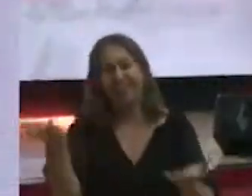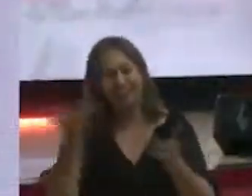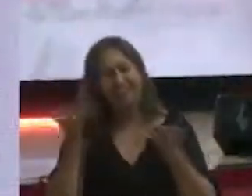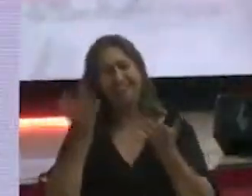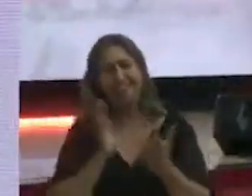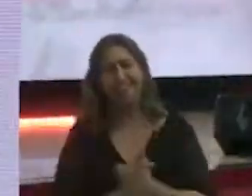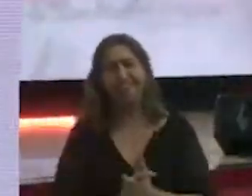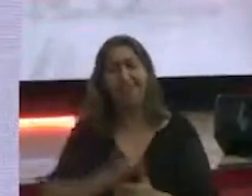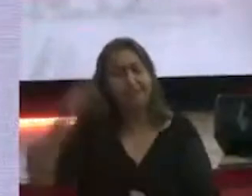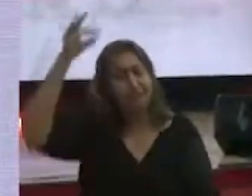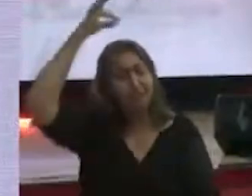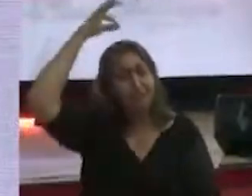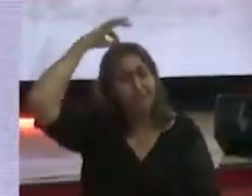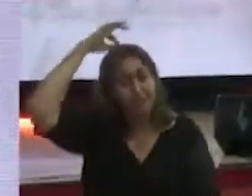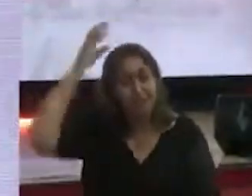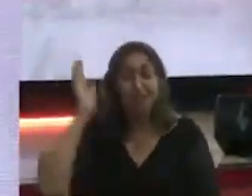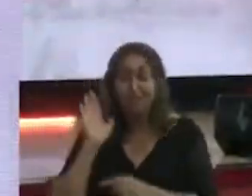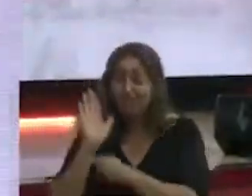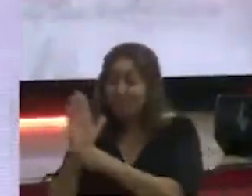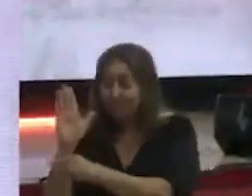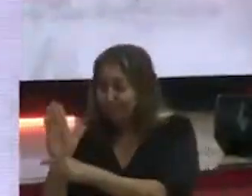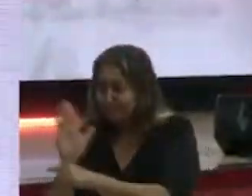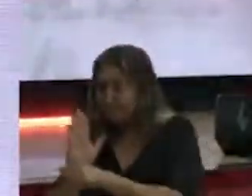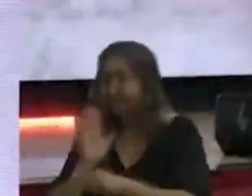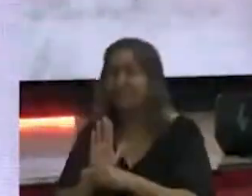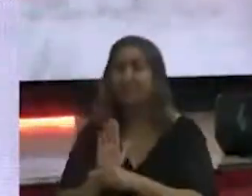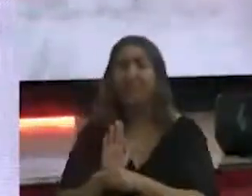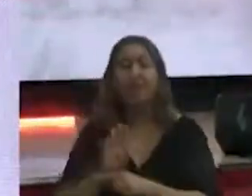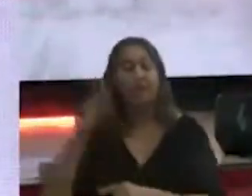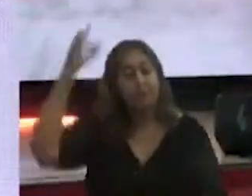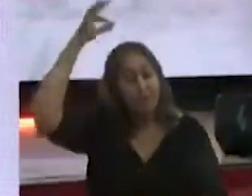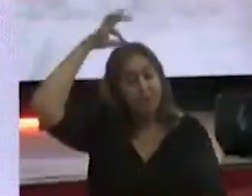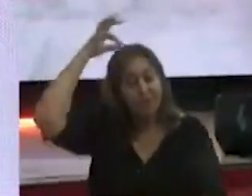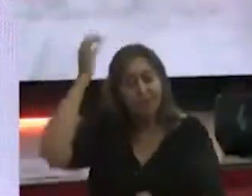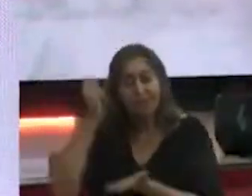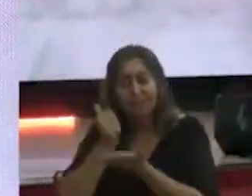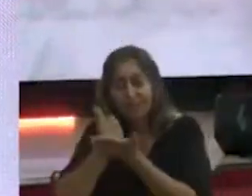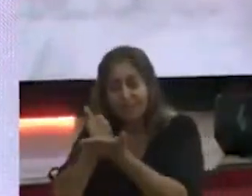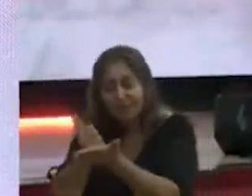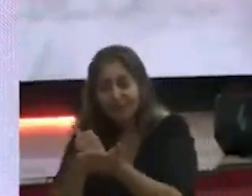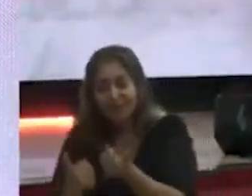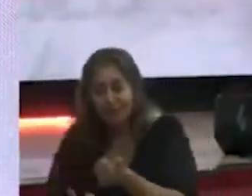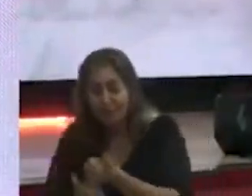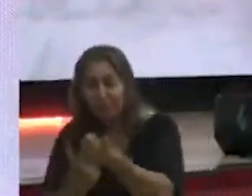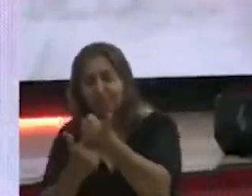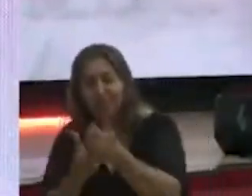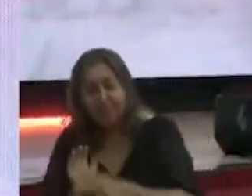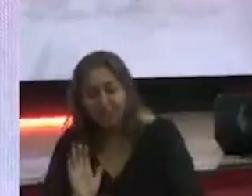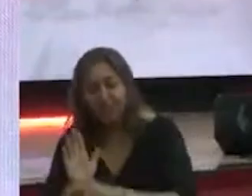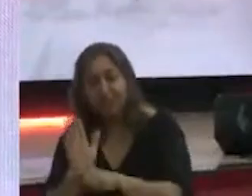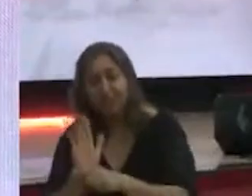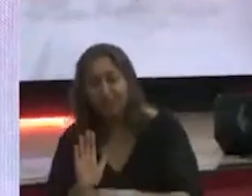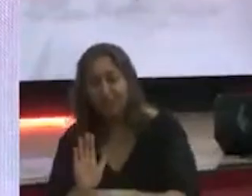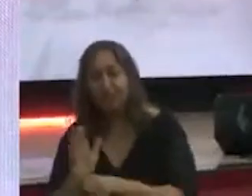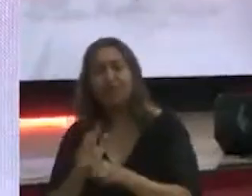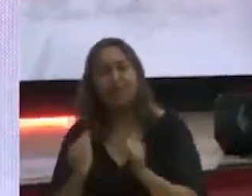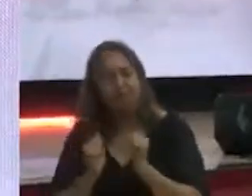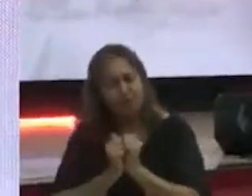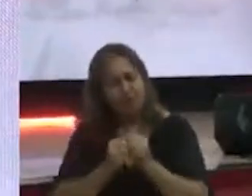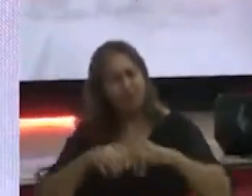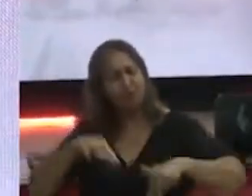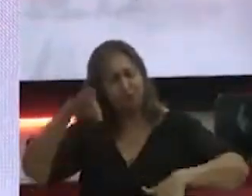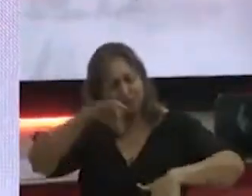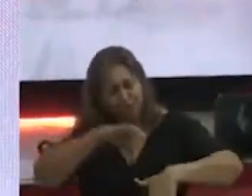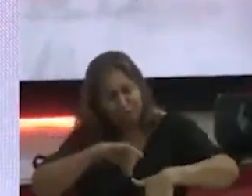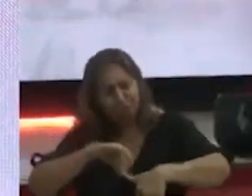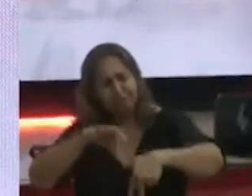espírito santo quer ajudar você ele é o teu auxiliador ele é o teu amigo ele é aquele que está ao teu lado para